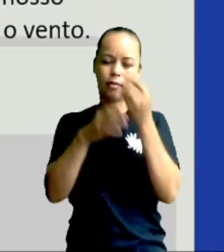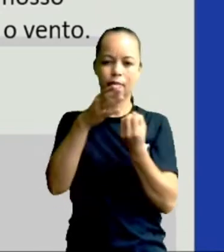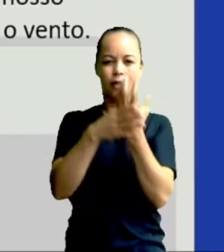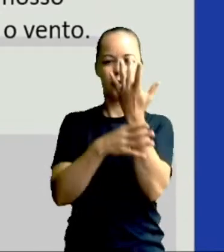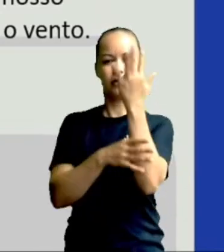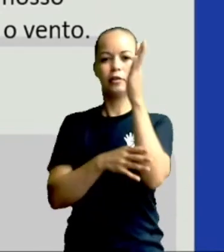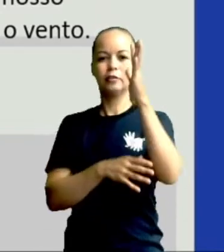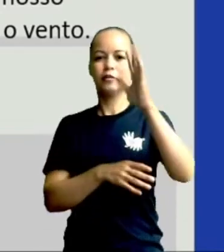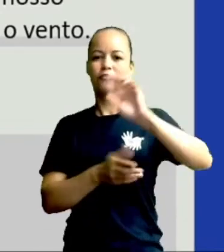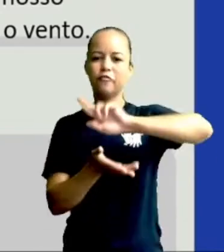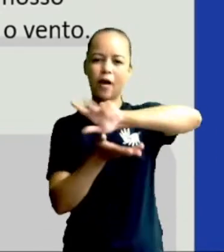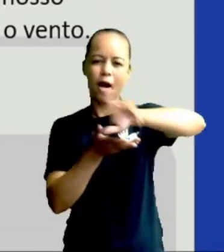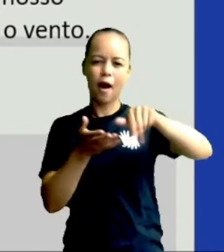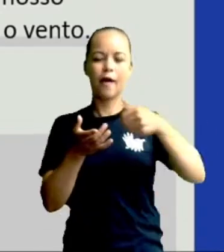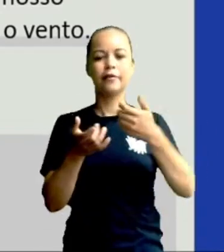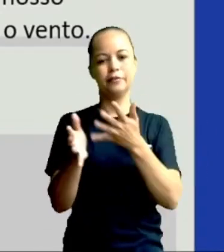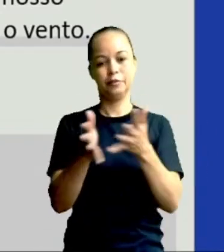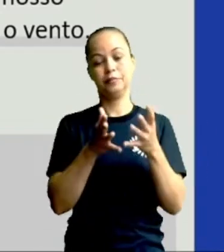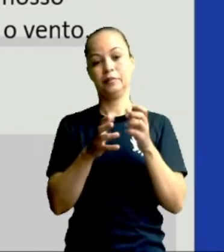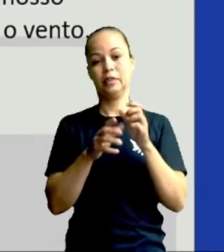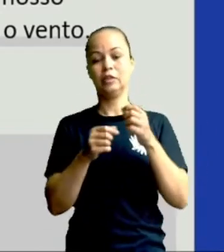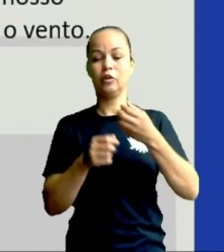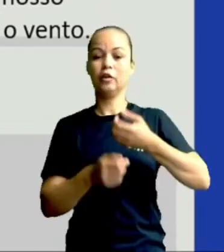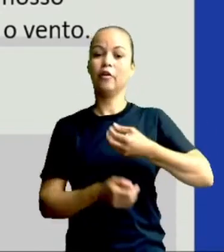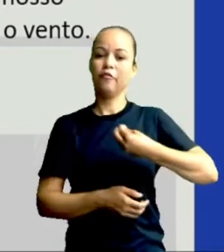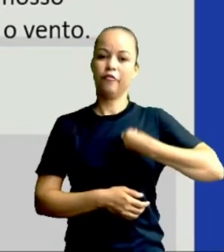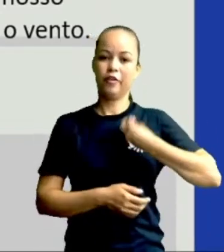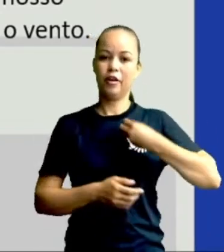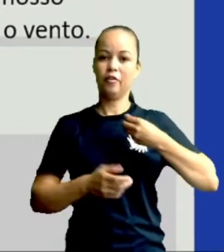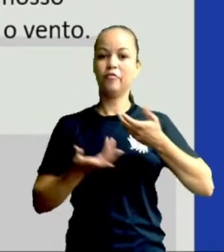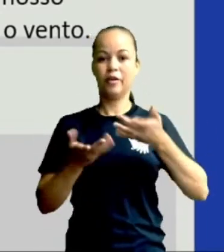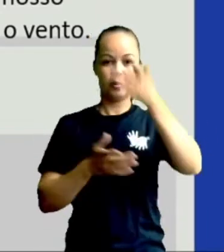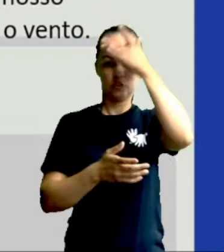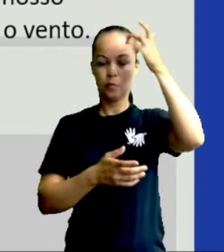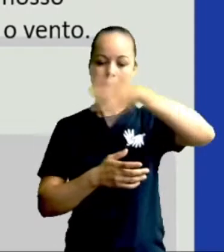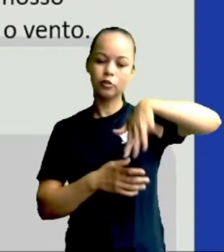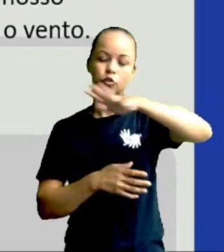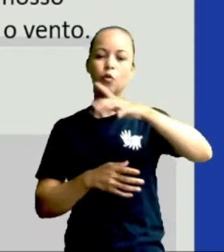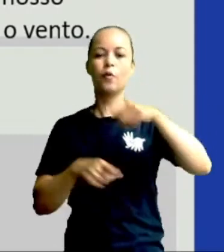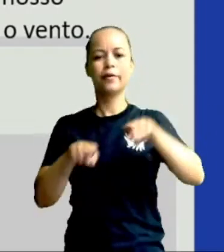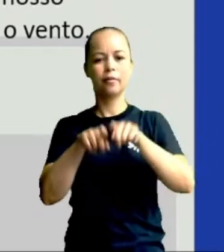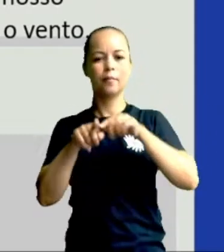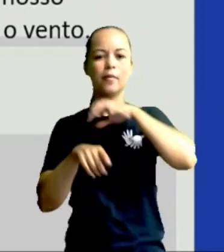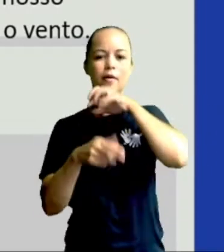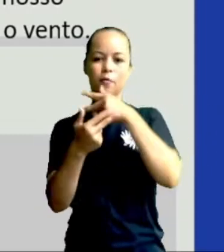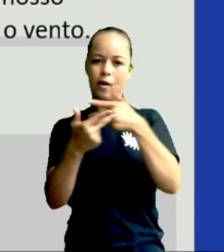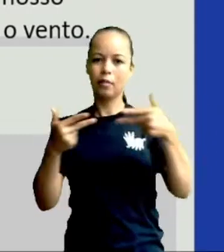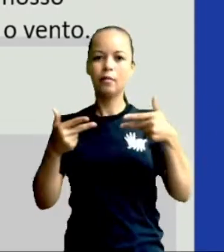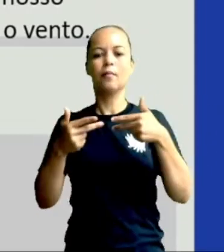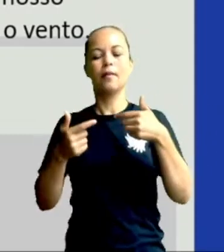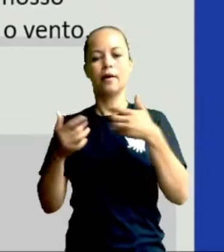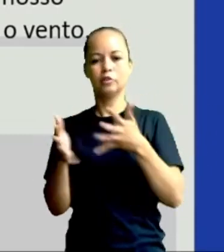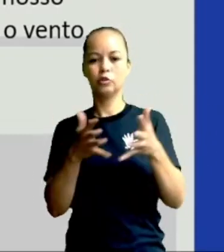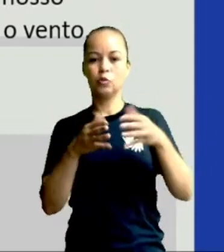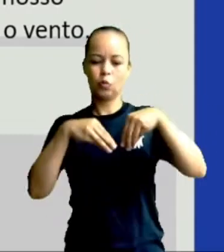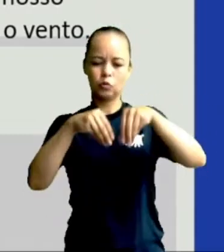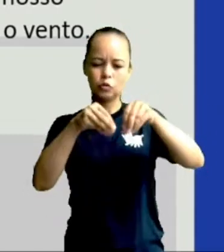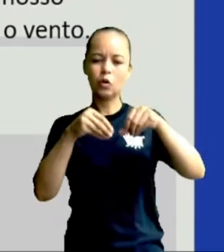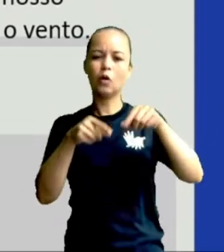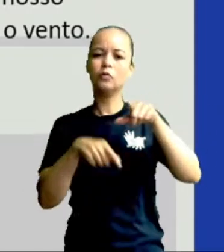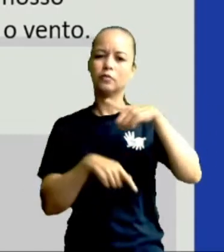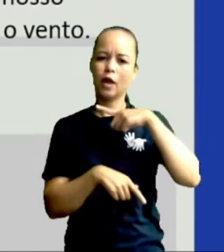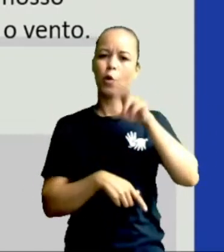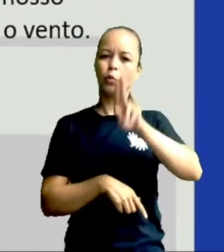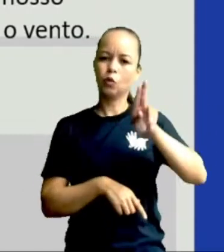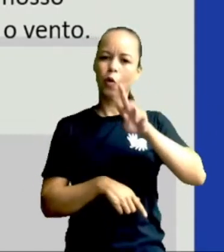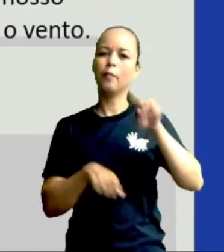onde vivem as pessoas e muitos outros animais. O solo também é chamado de terra. Tem grande